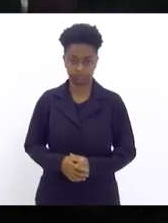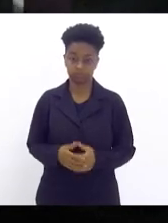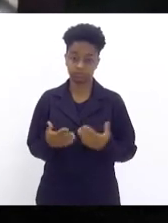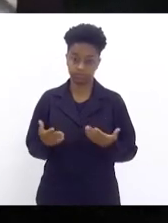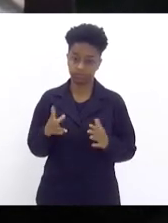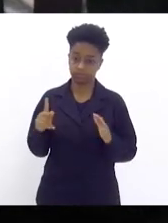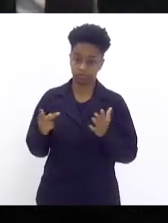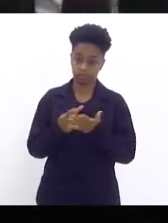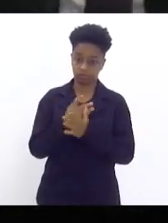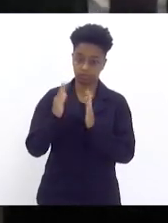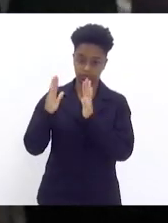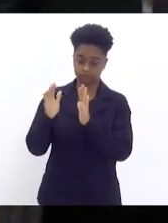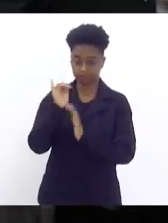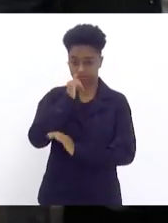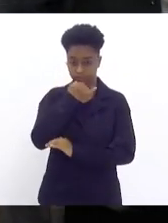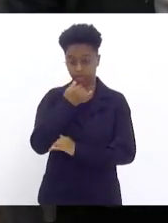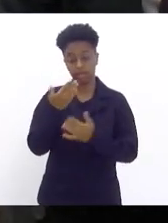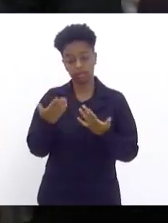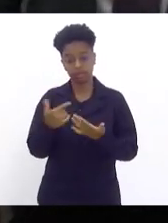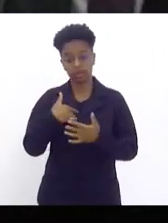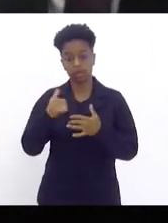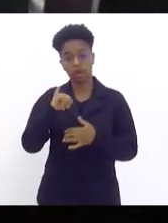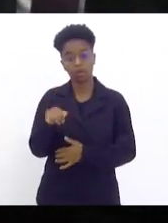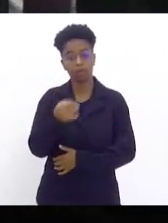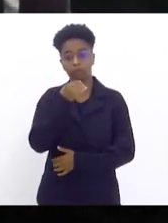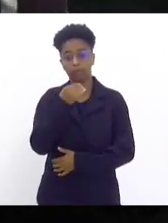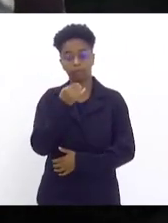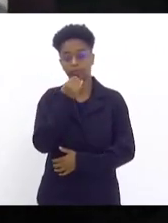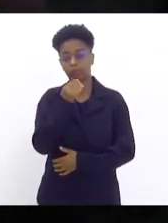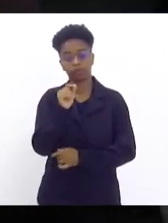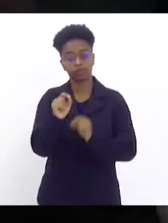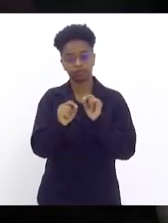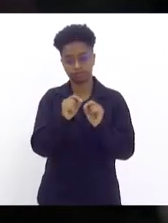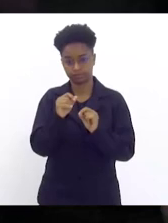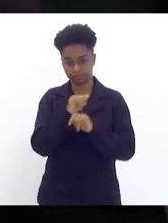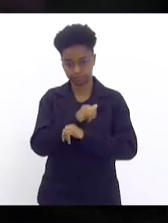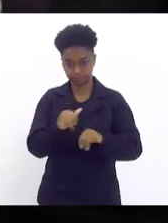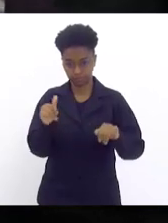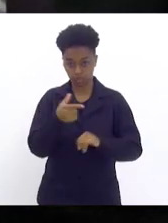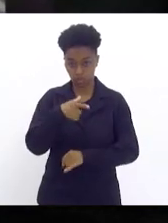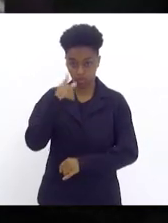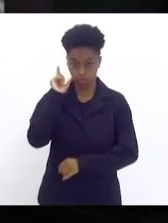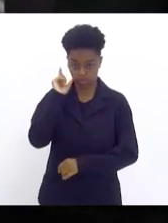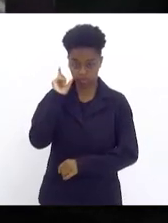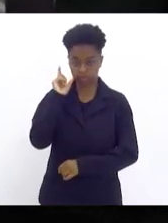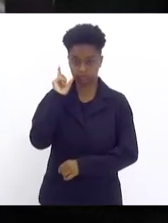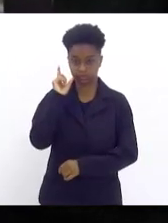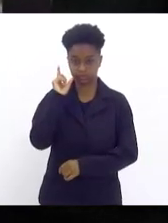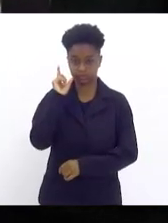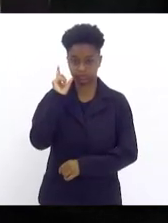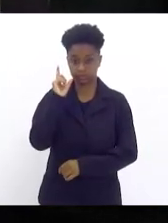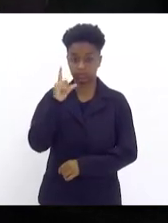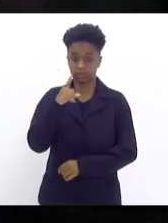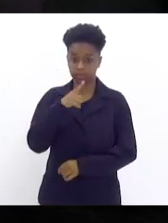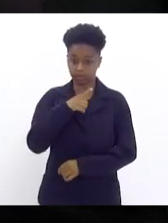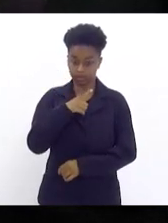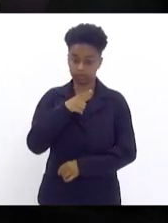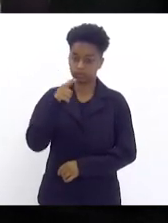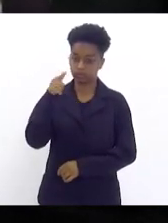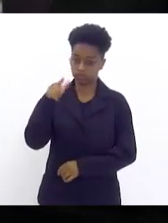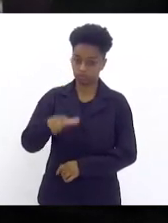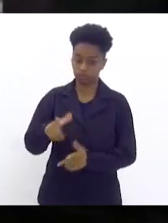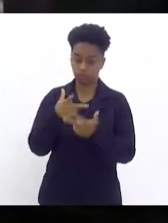lamentável aliás quero aproveitar seu presente para dizer o seguinte no dia de ontem nós tivemos mais um episódio